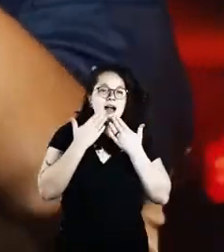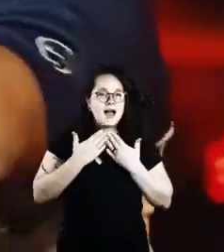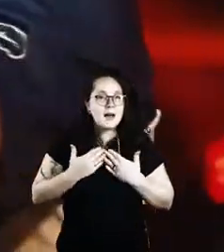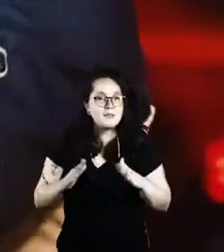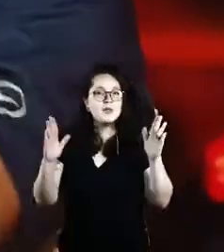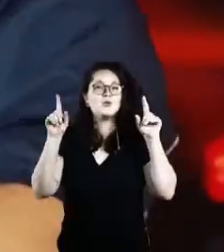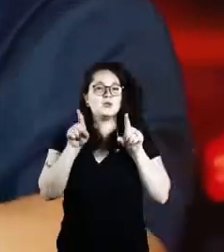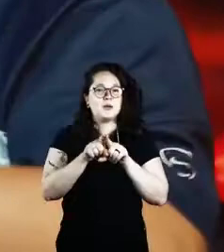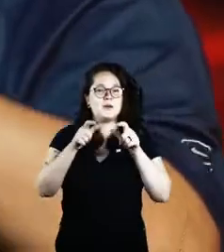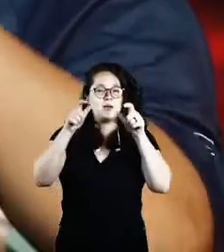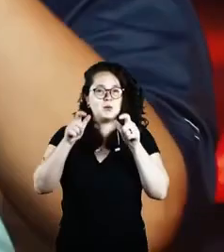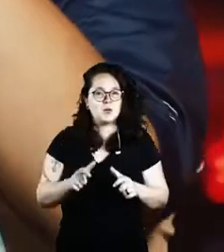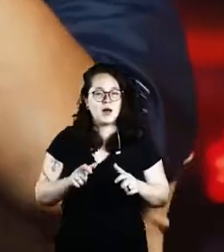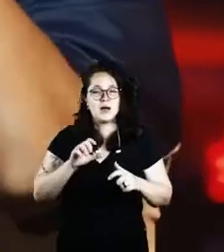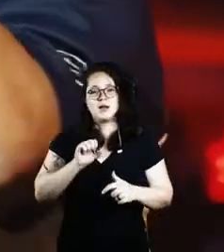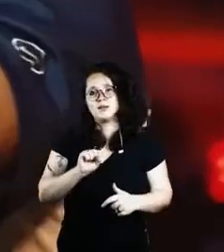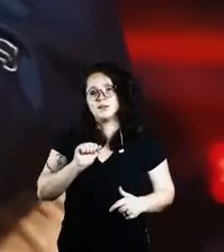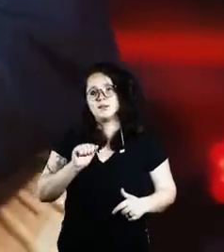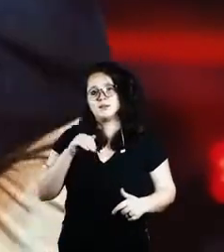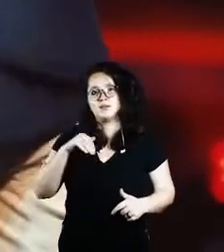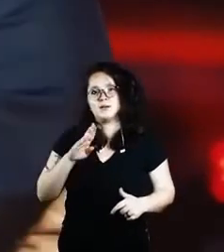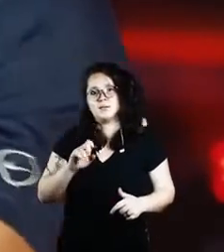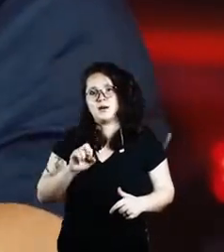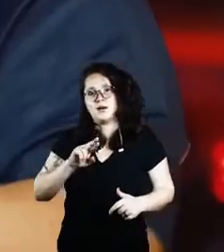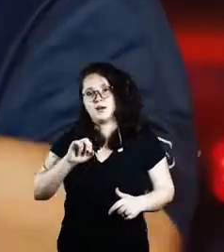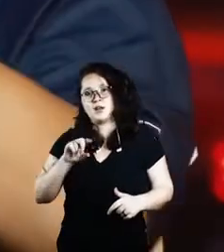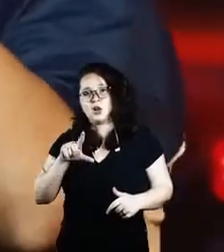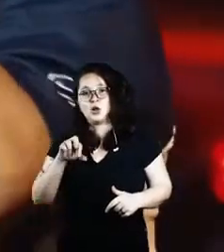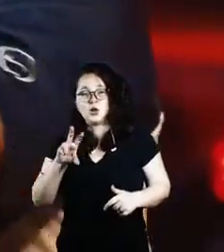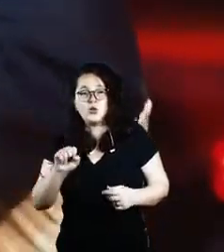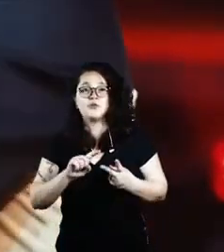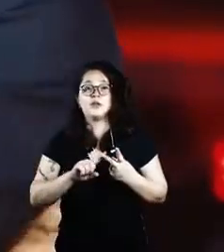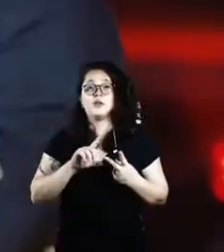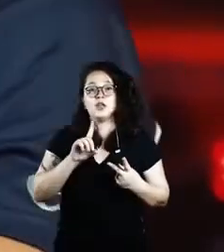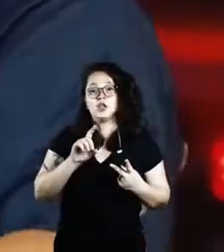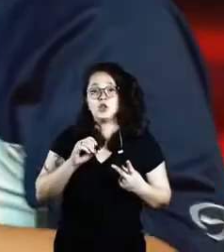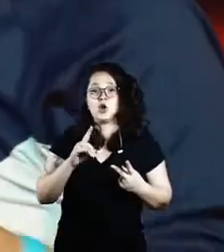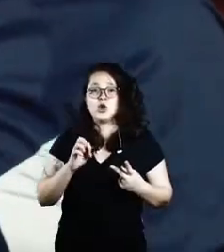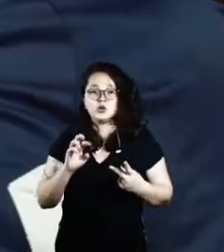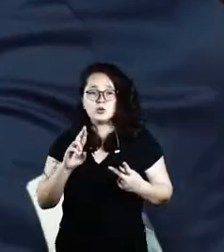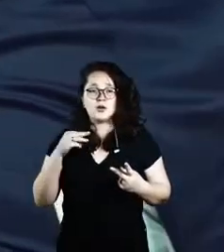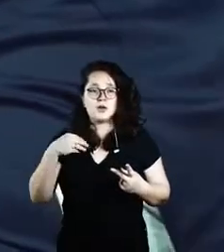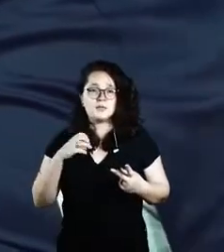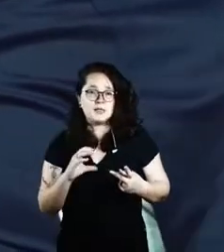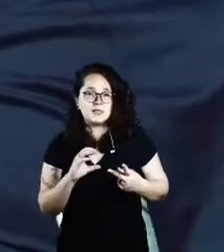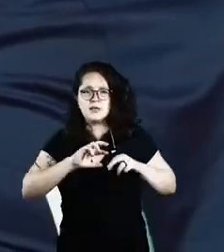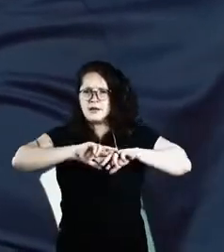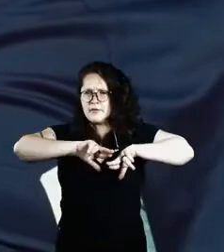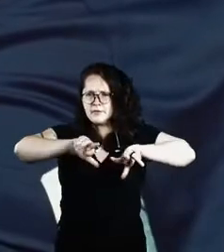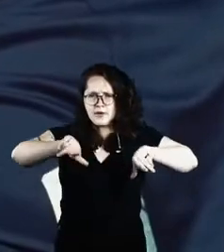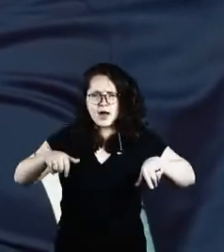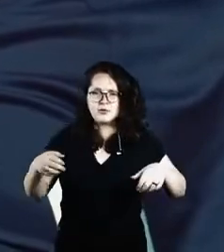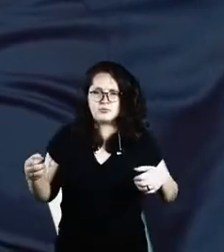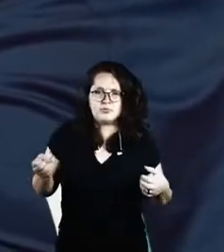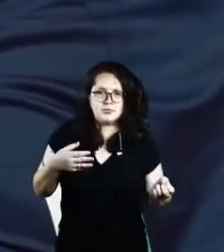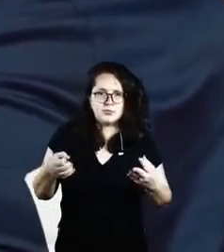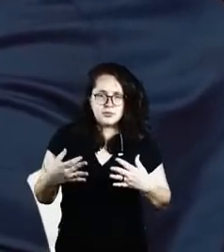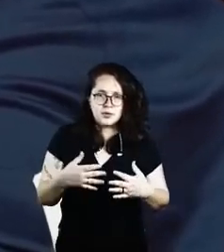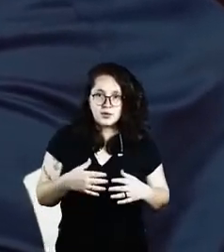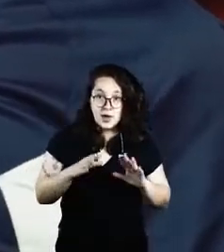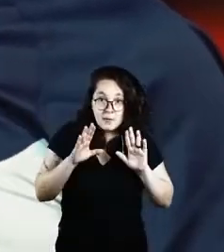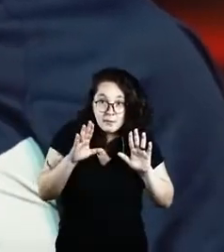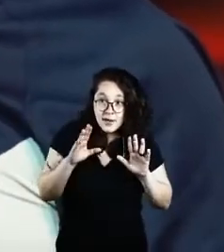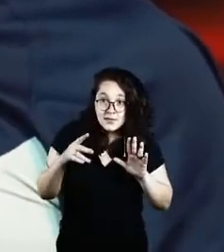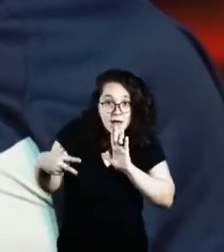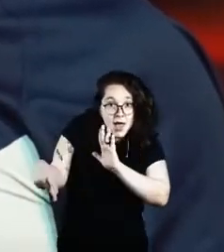aí saiu o RPW, o Doctors MCs, Potencial 3. Aquela coletânea, Som das Ruas é Chic Show? Som das